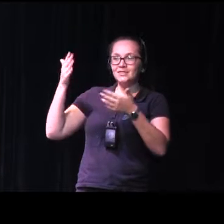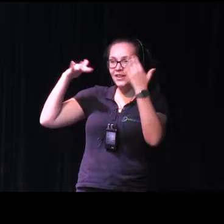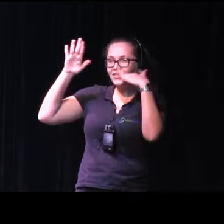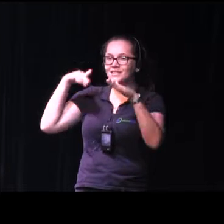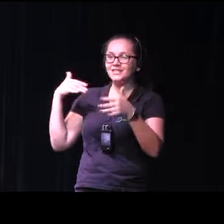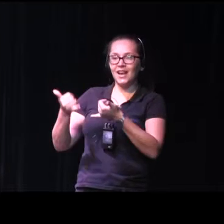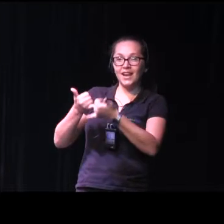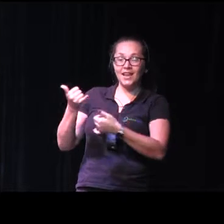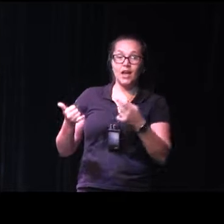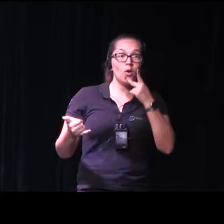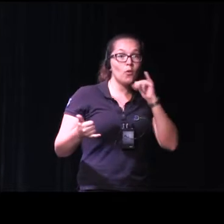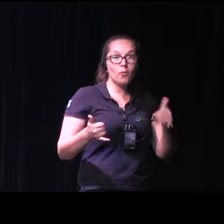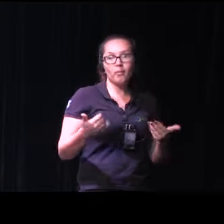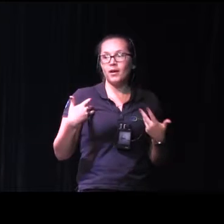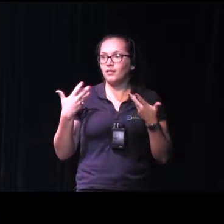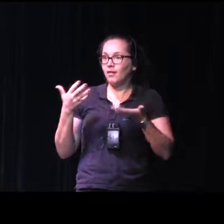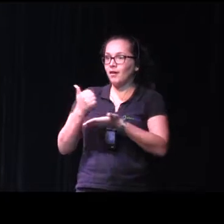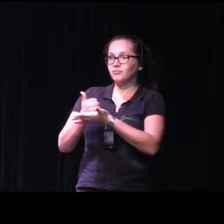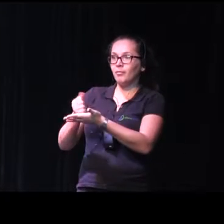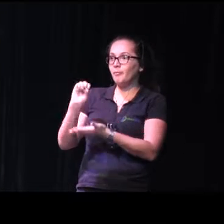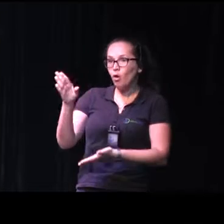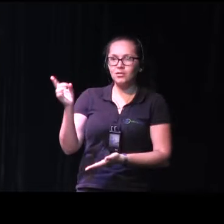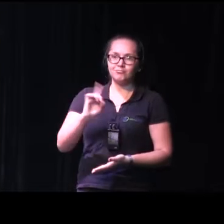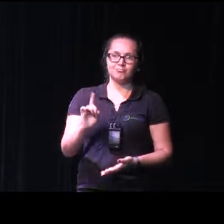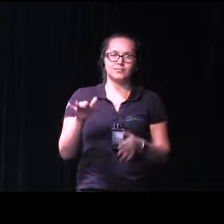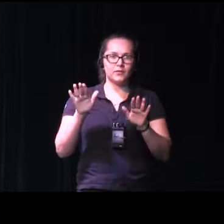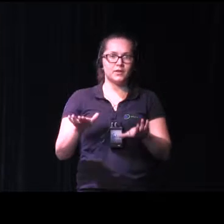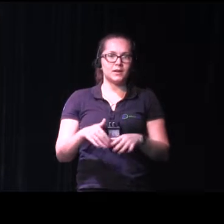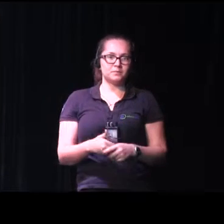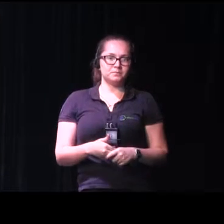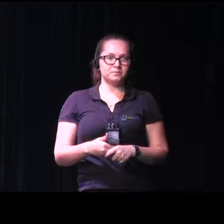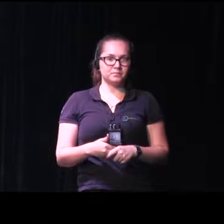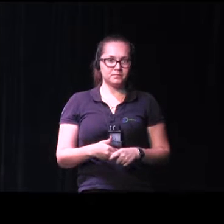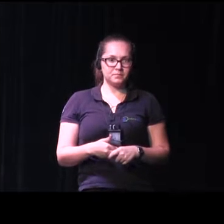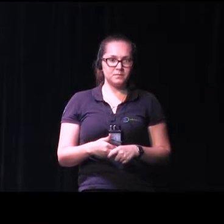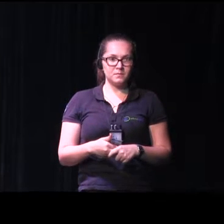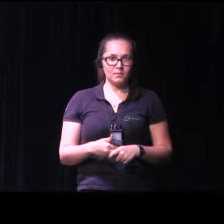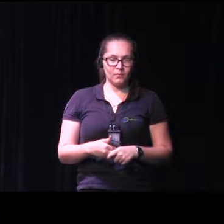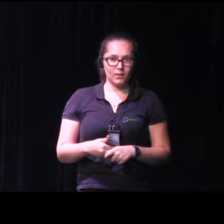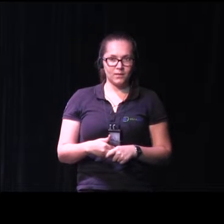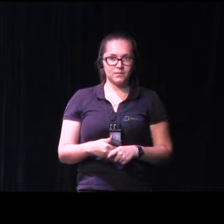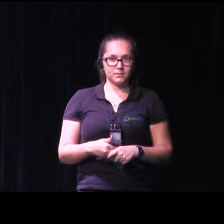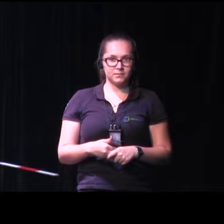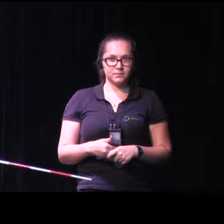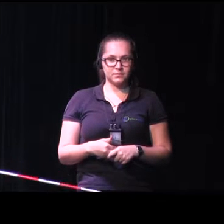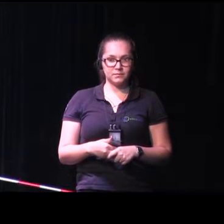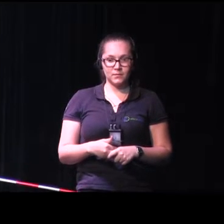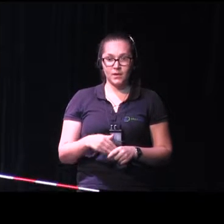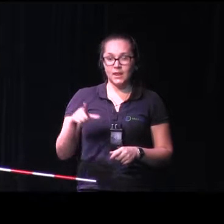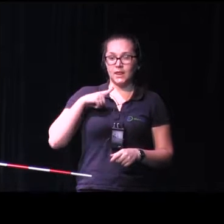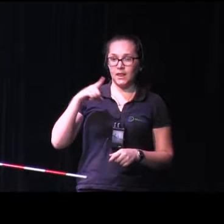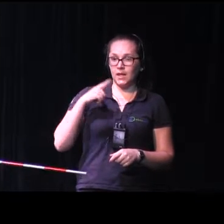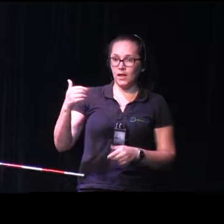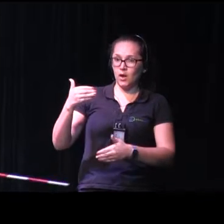embora. Mas se a criança estiver se divertindo, o pai não vai querer levá-lo